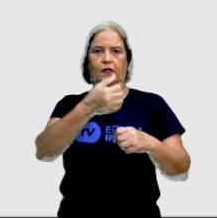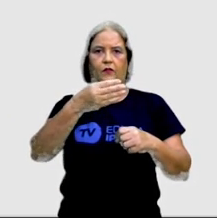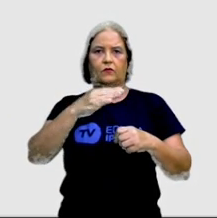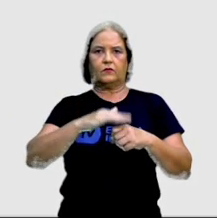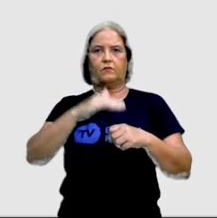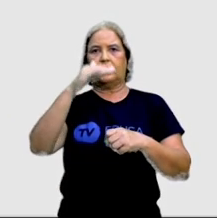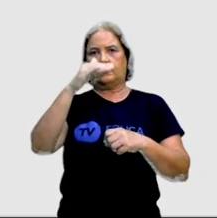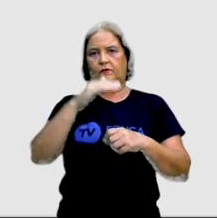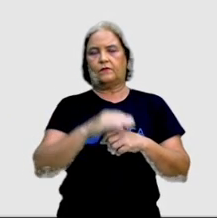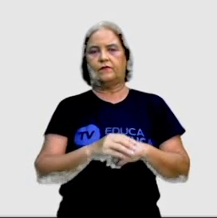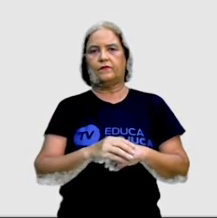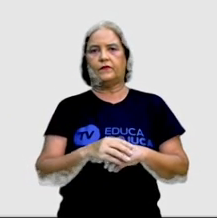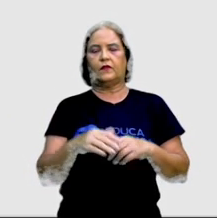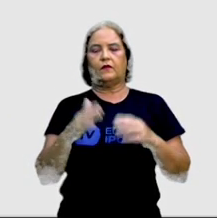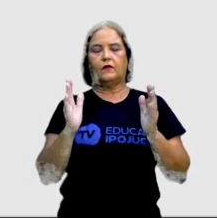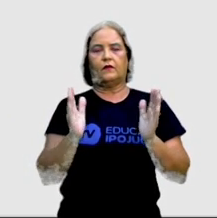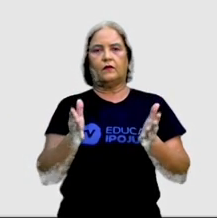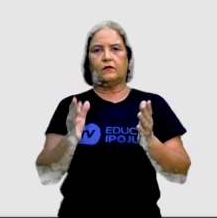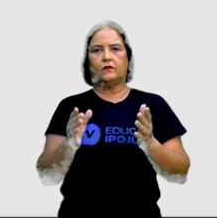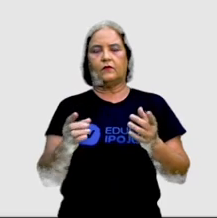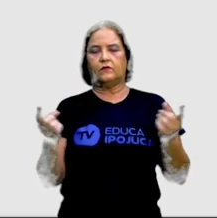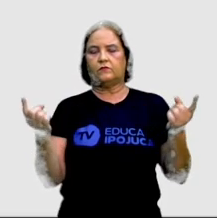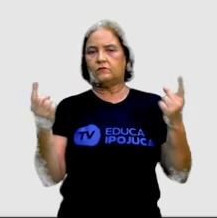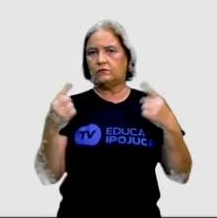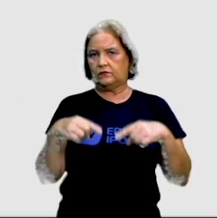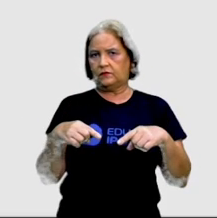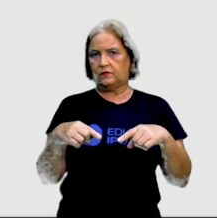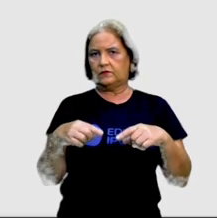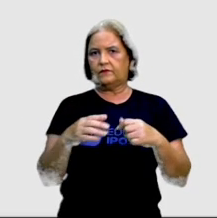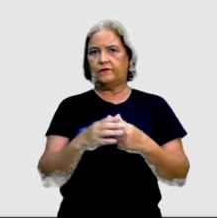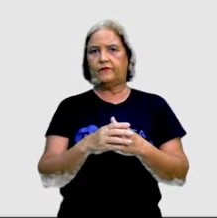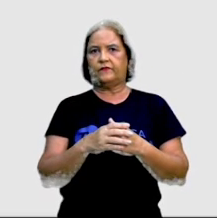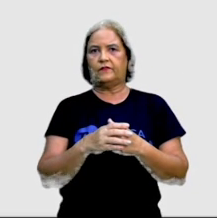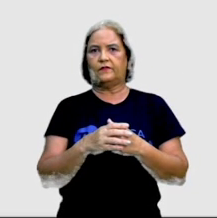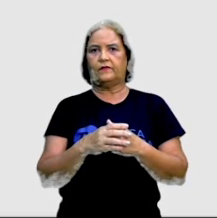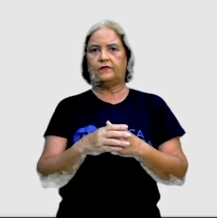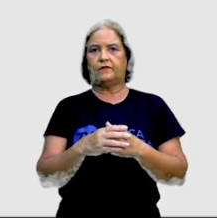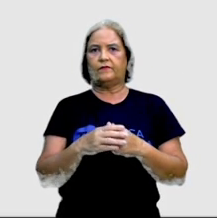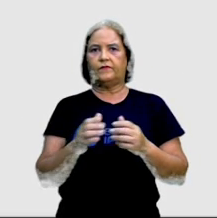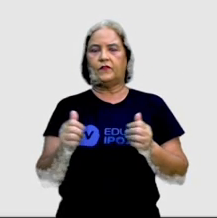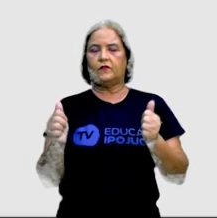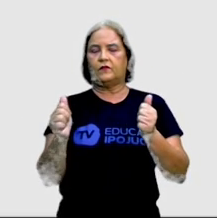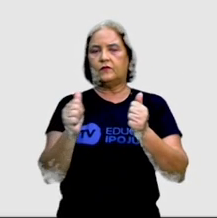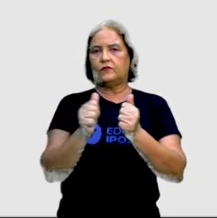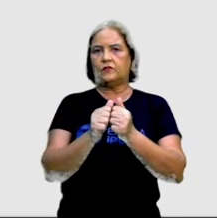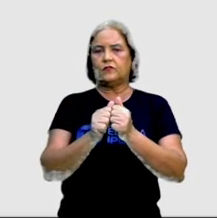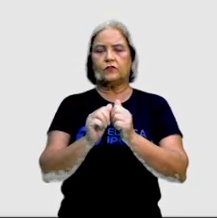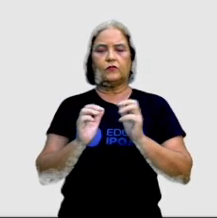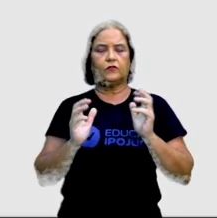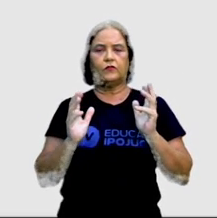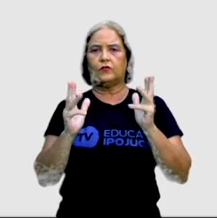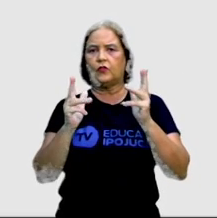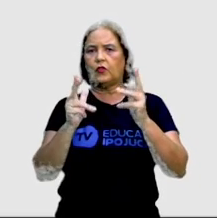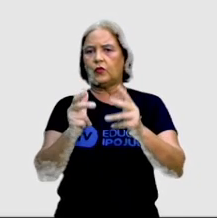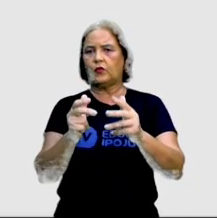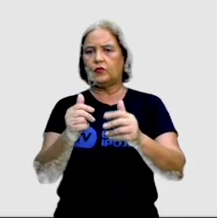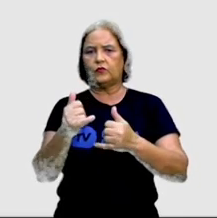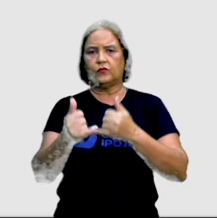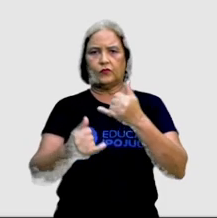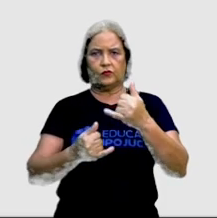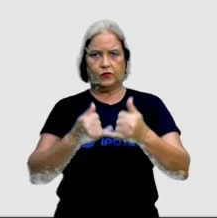Já chegamos então o nosso desafio de hoje criança então junte aí todos os seus